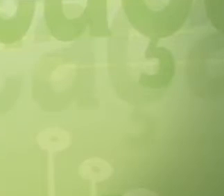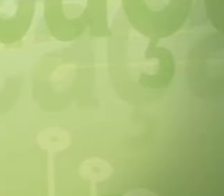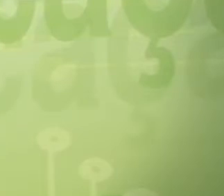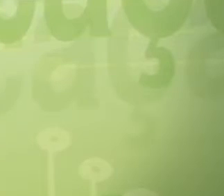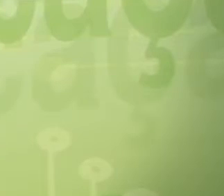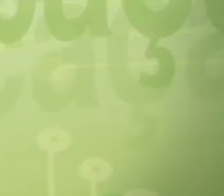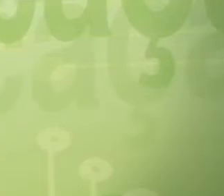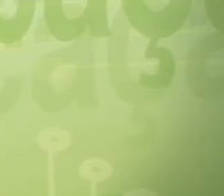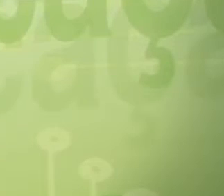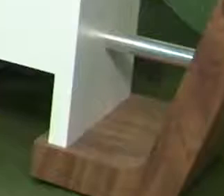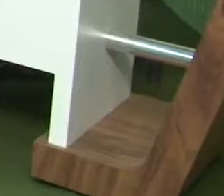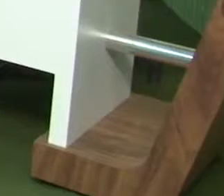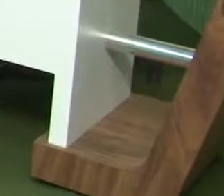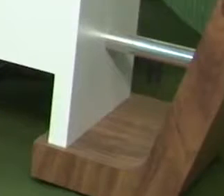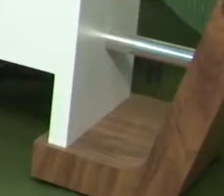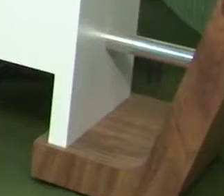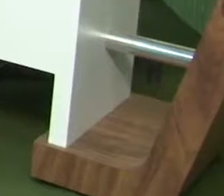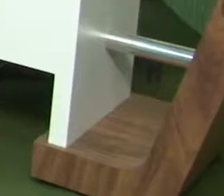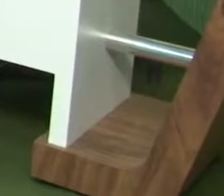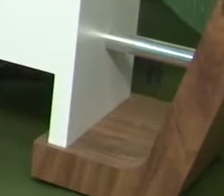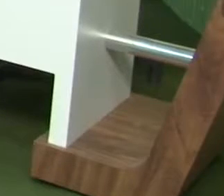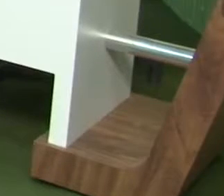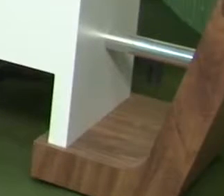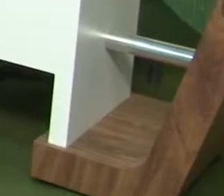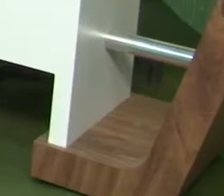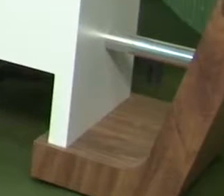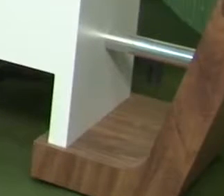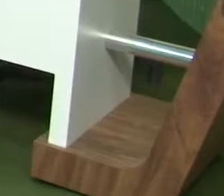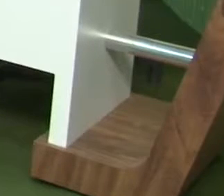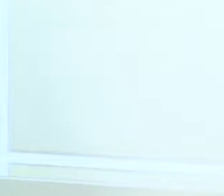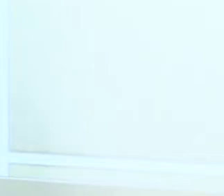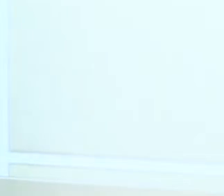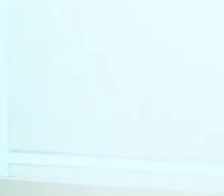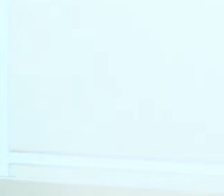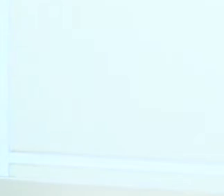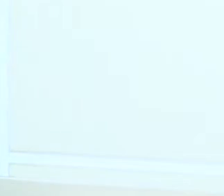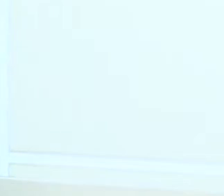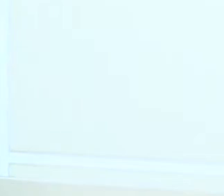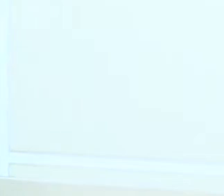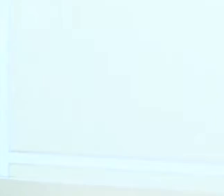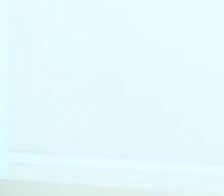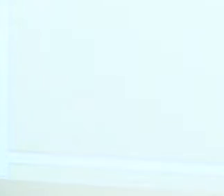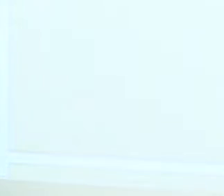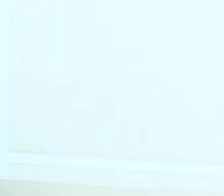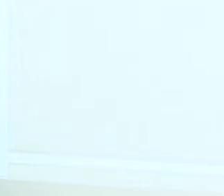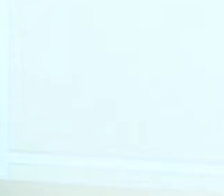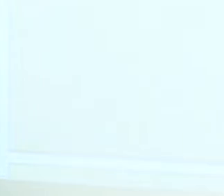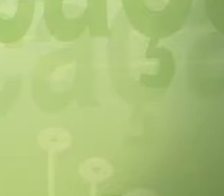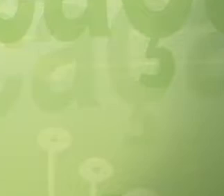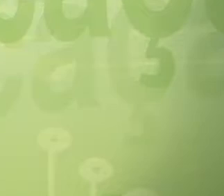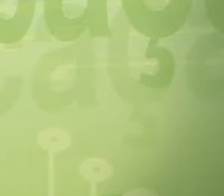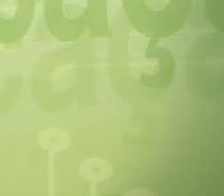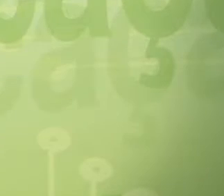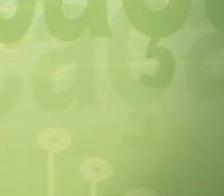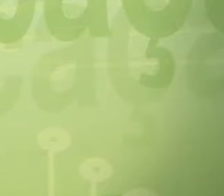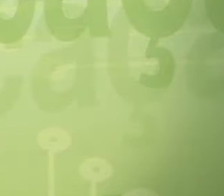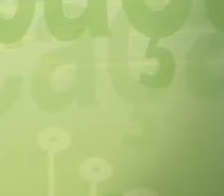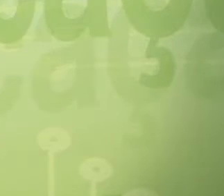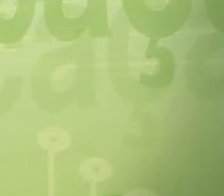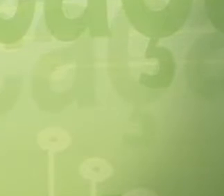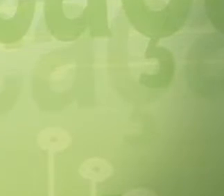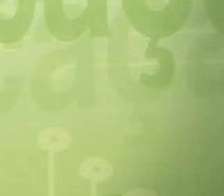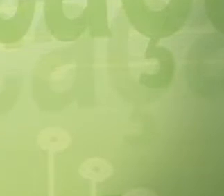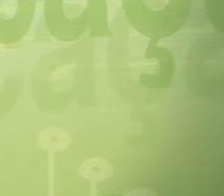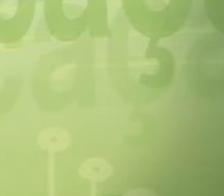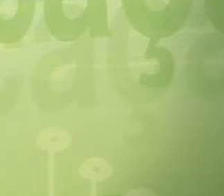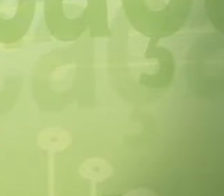informática. Bom, professora, fale a respeito da sua visita aqui no nosso instituto. Naira, eu